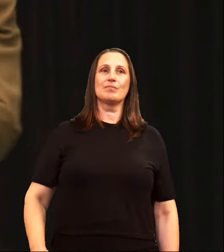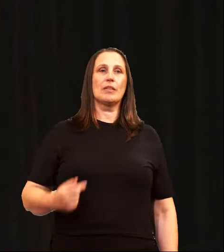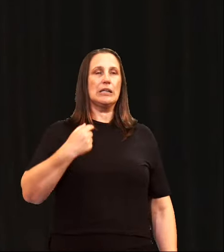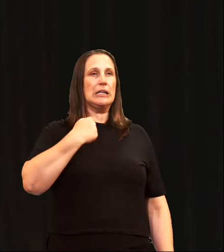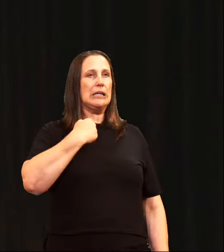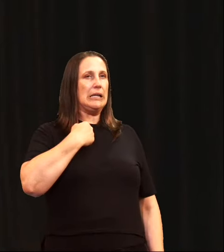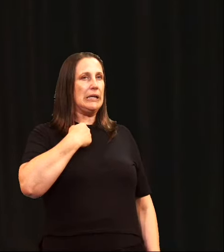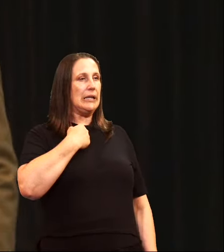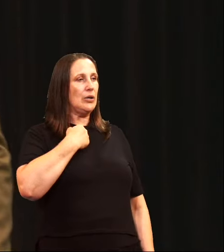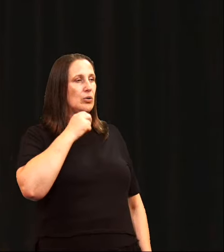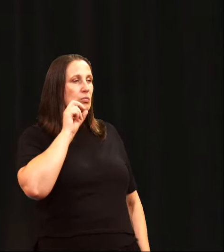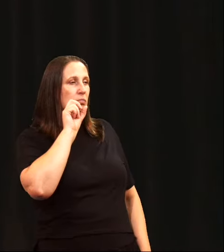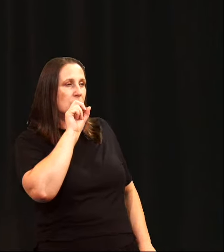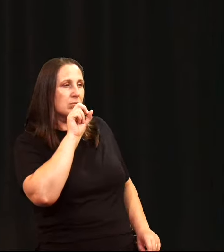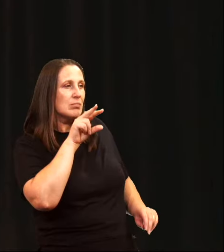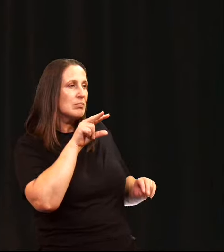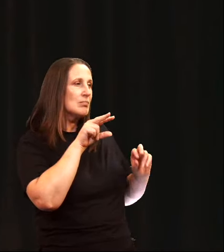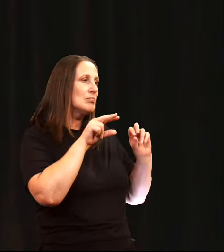Dá uma olhada na sala.